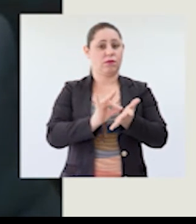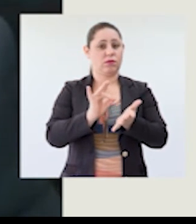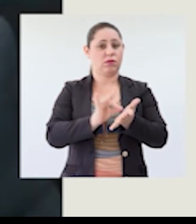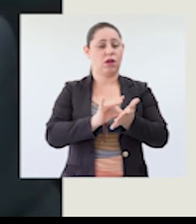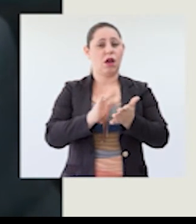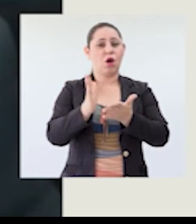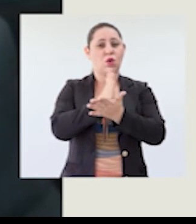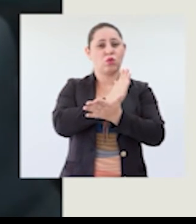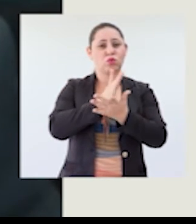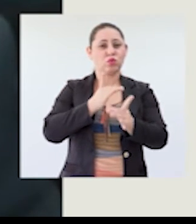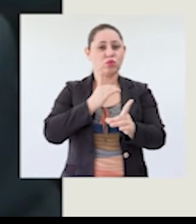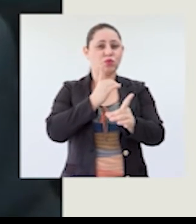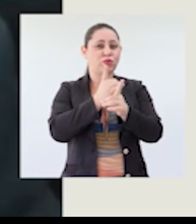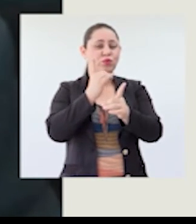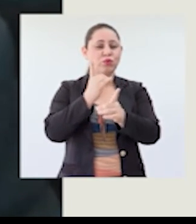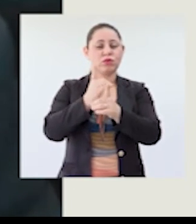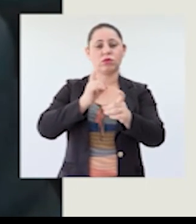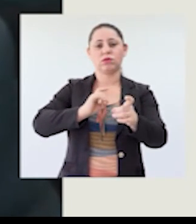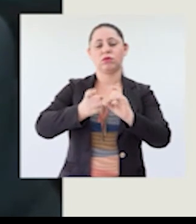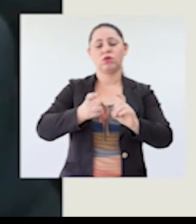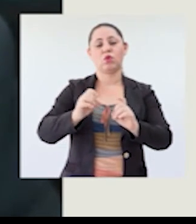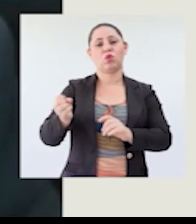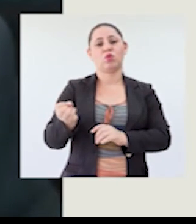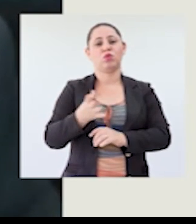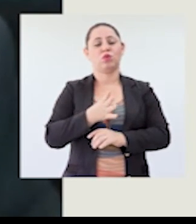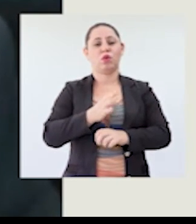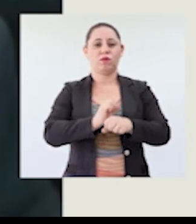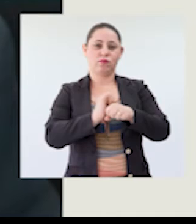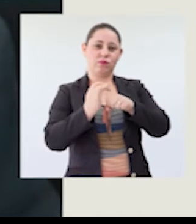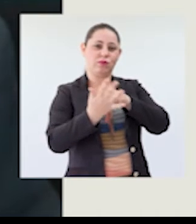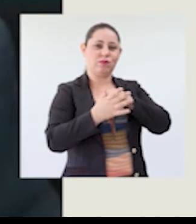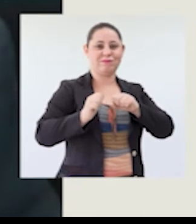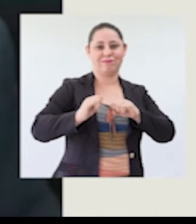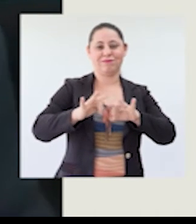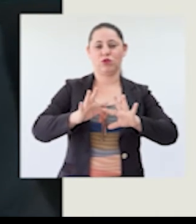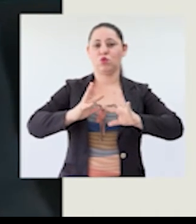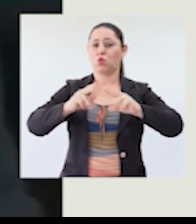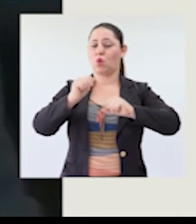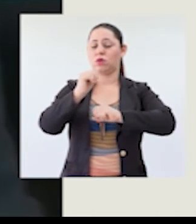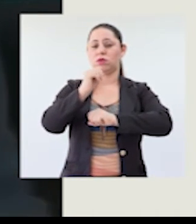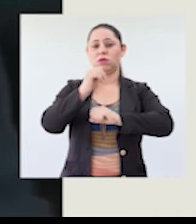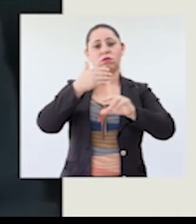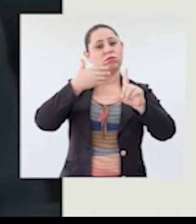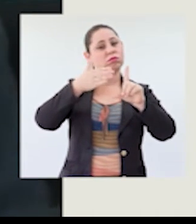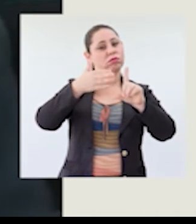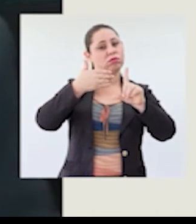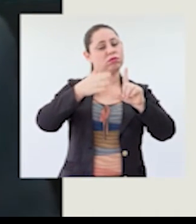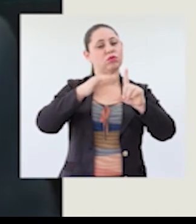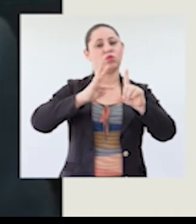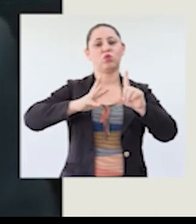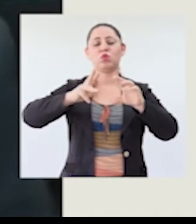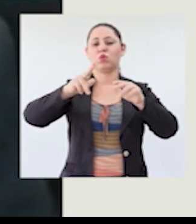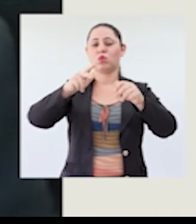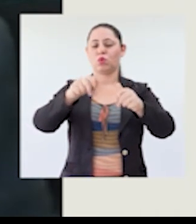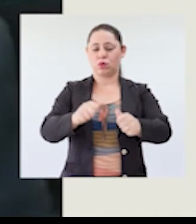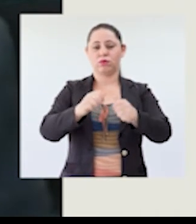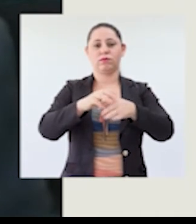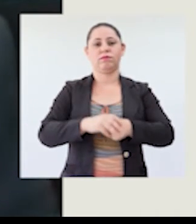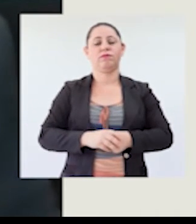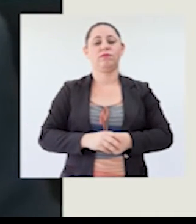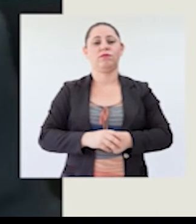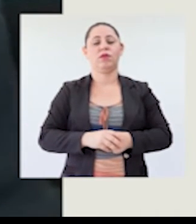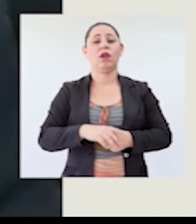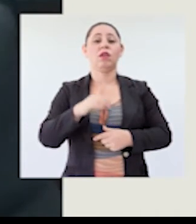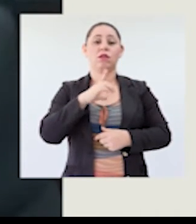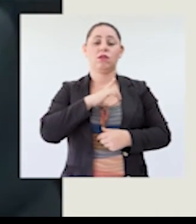foram alguns encontros, né, dentro dessa nova realidade de pandemia, foram feitos todas de forma virtual, através de